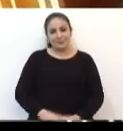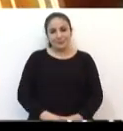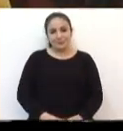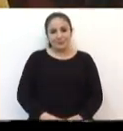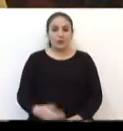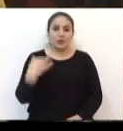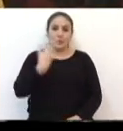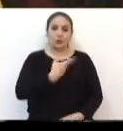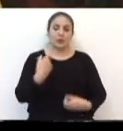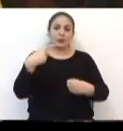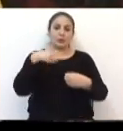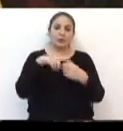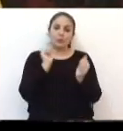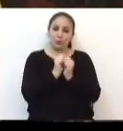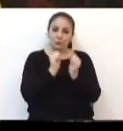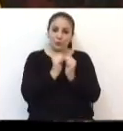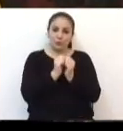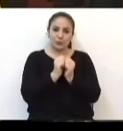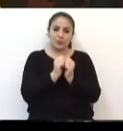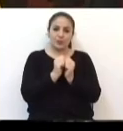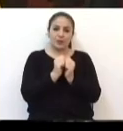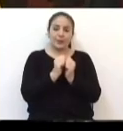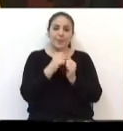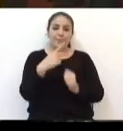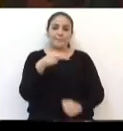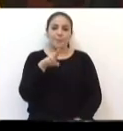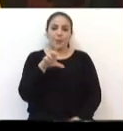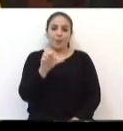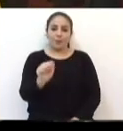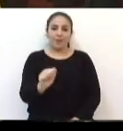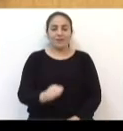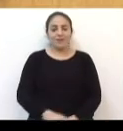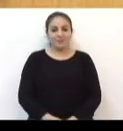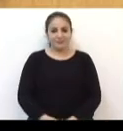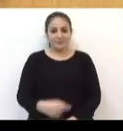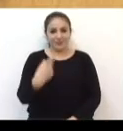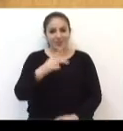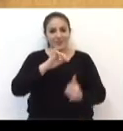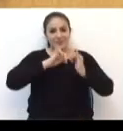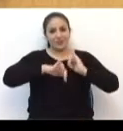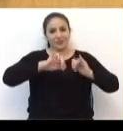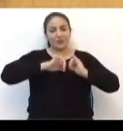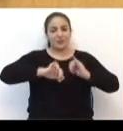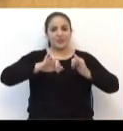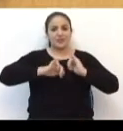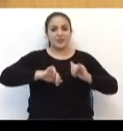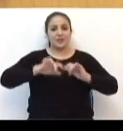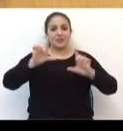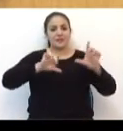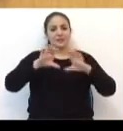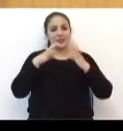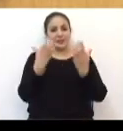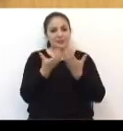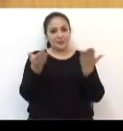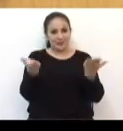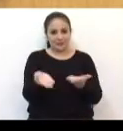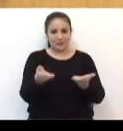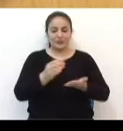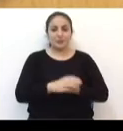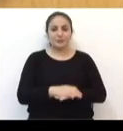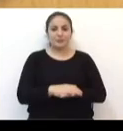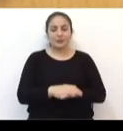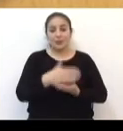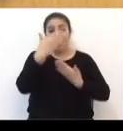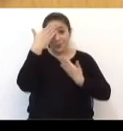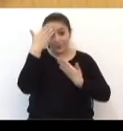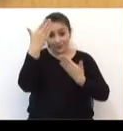ordens. Nós voltamos ao estúdio do Jornal da Câmara com você, Paula. E estas foram as informações do Jornal da Câmara de